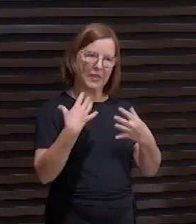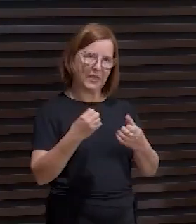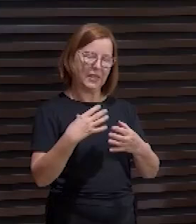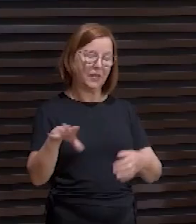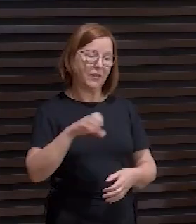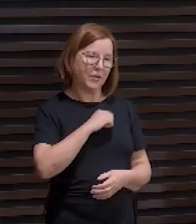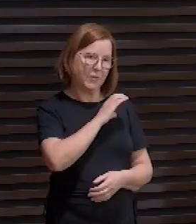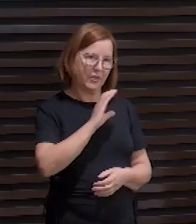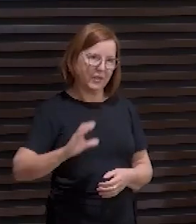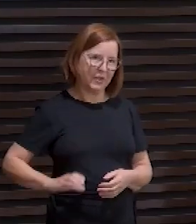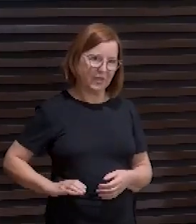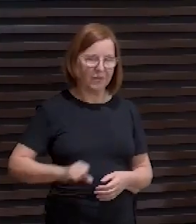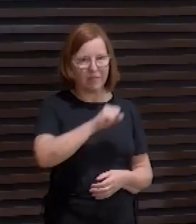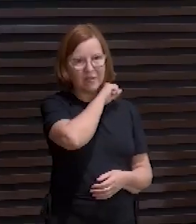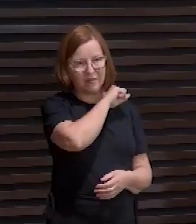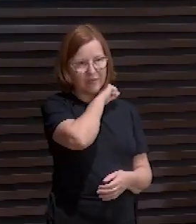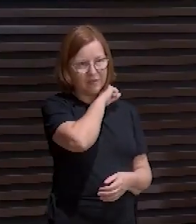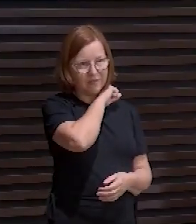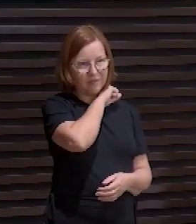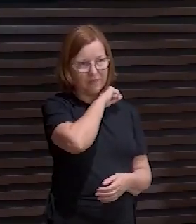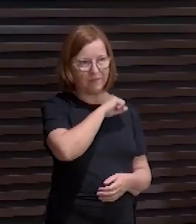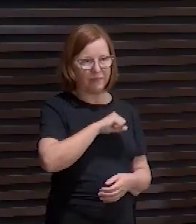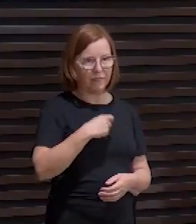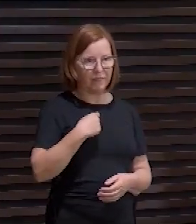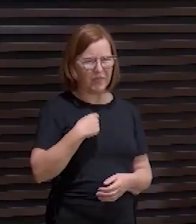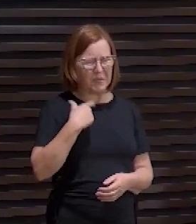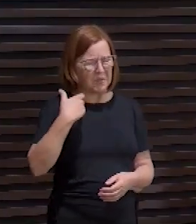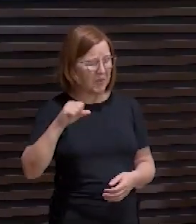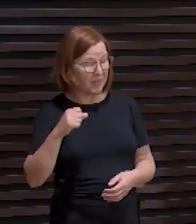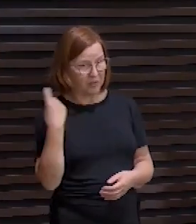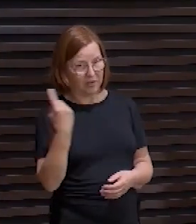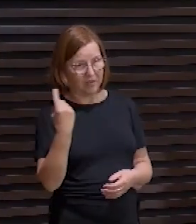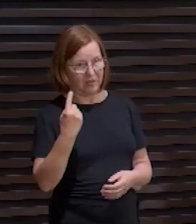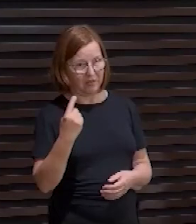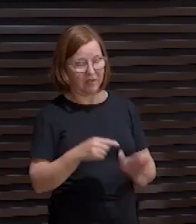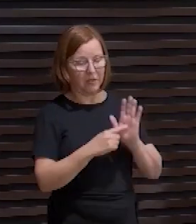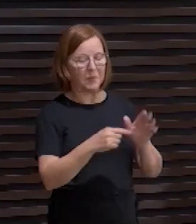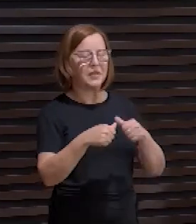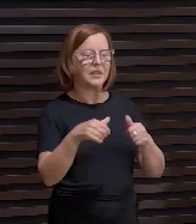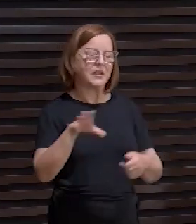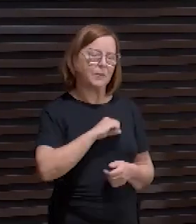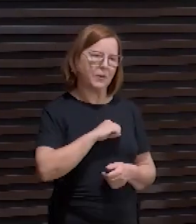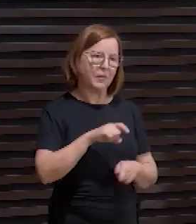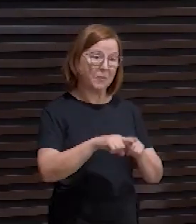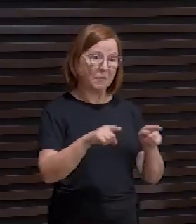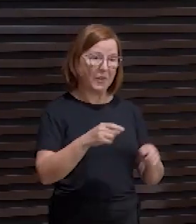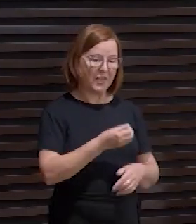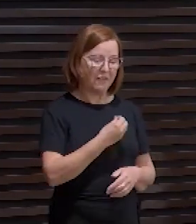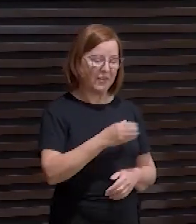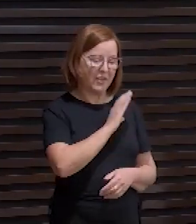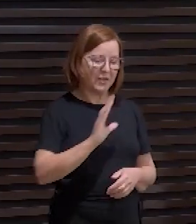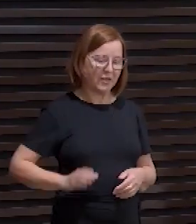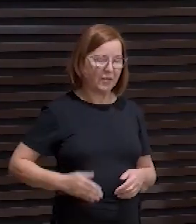de Cristo, ele é sacrificial. Eu não consigo por mim mesmo demonstrar esse amor, mas a vida de Cristo em mim pode fazer. E a